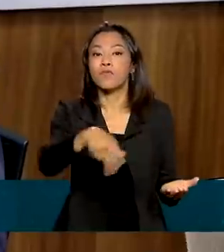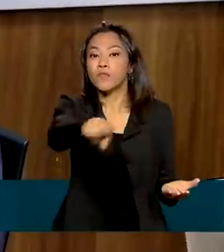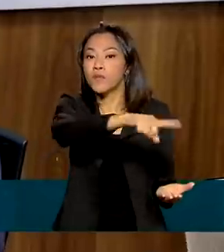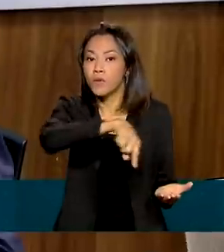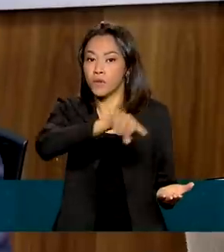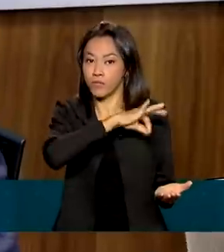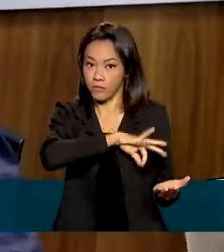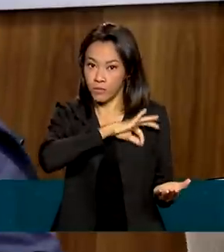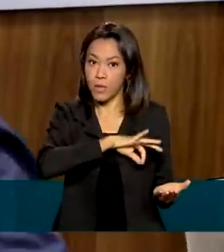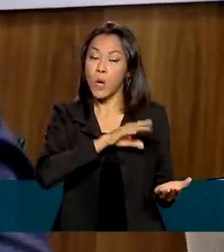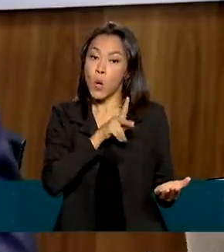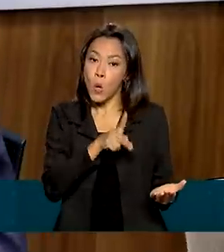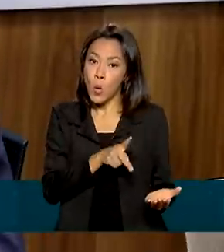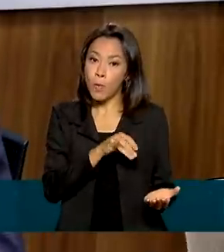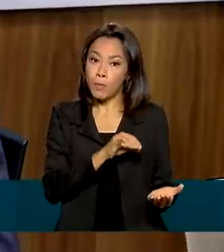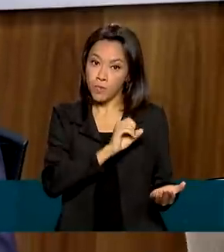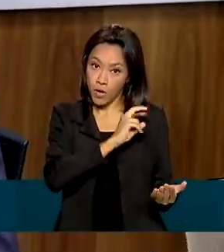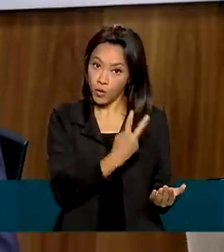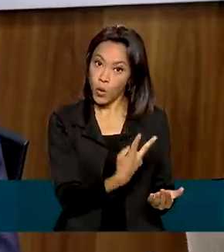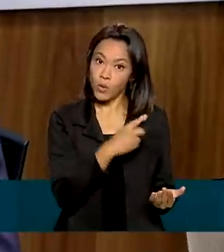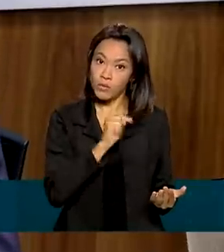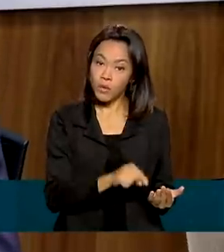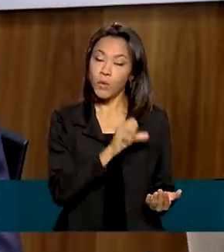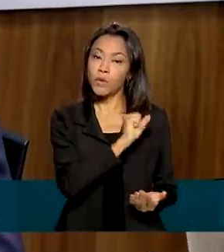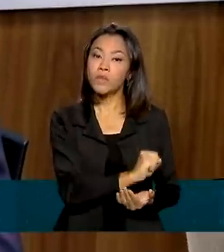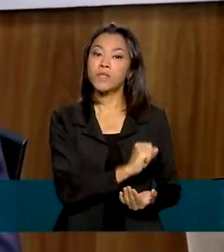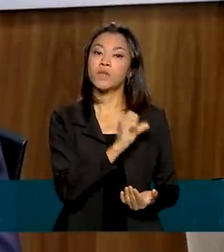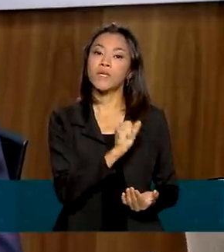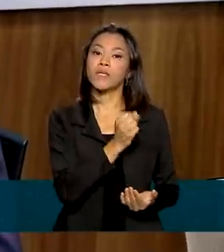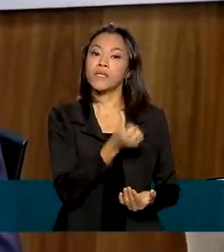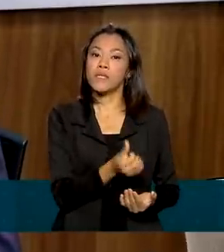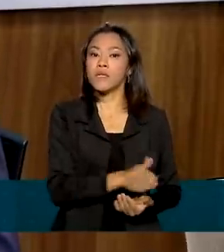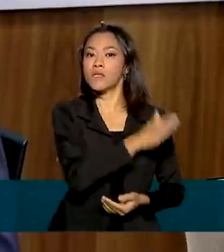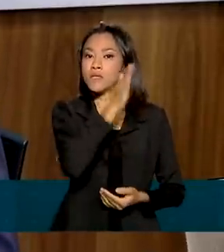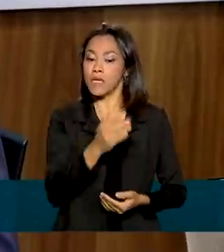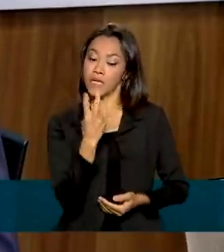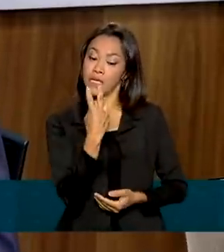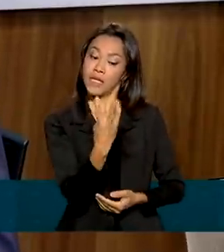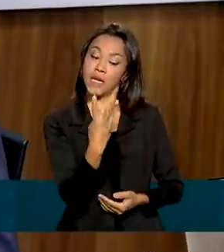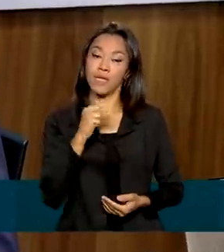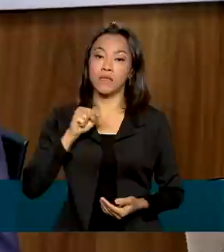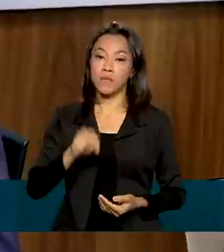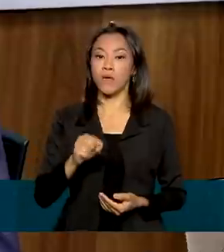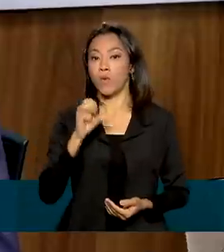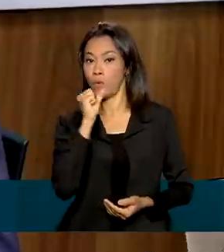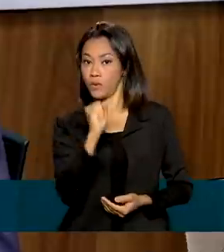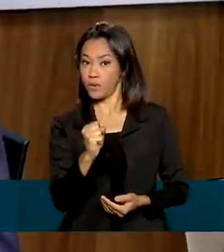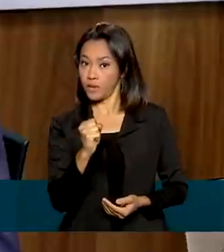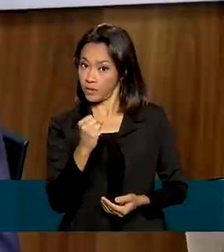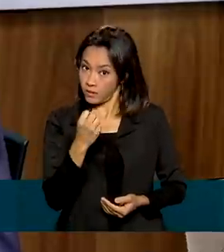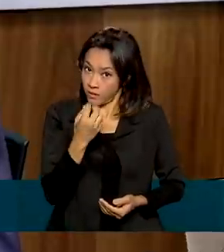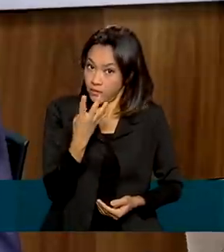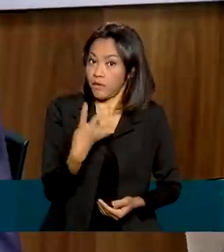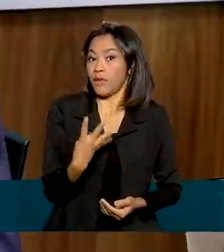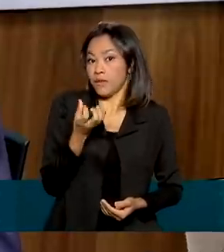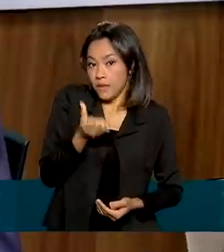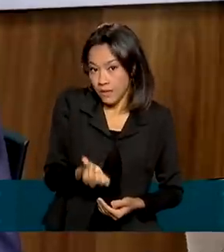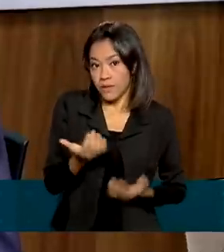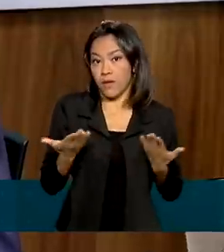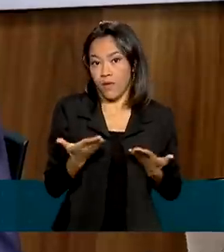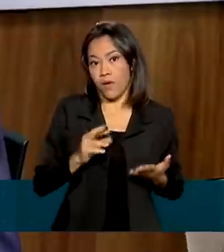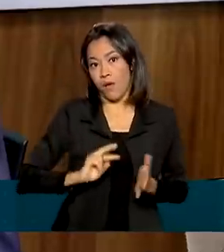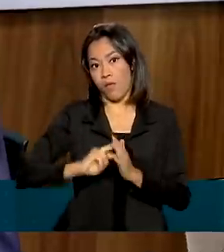passaram então o piso de 2.886 para 3.845 não digo passaram